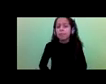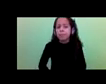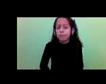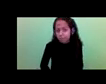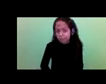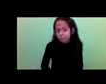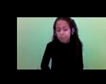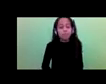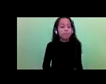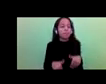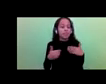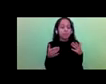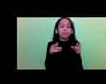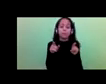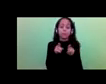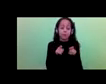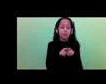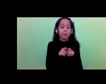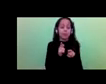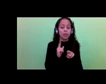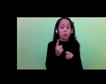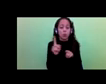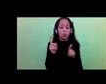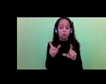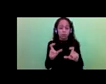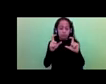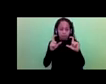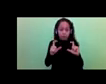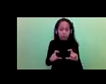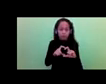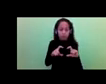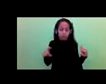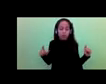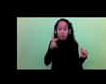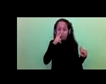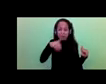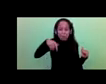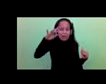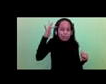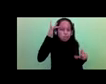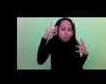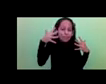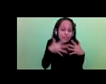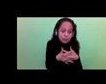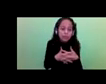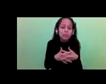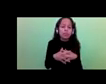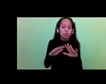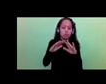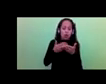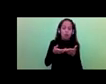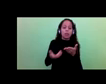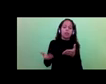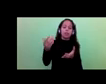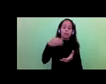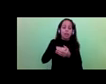E, por fim, um último paradoxo, que talvez seja até o mais complexo: a escola é uma instituição